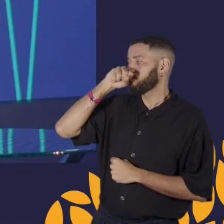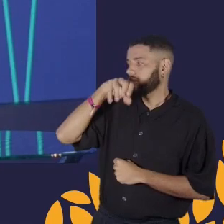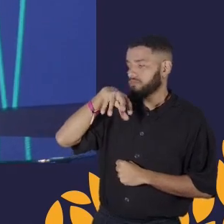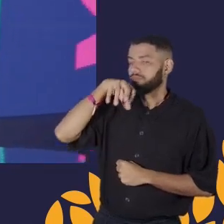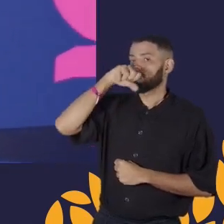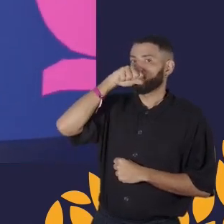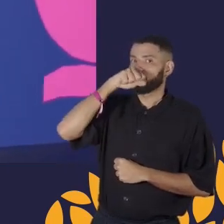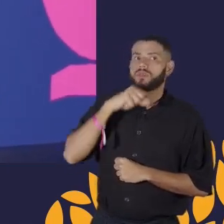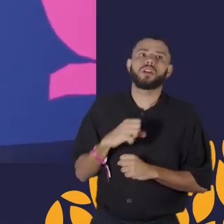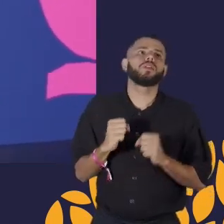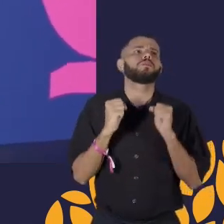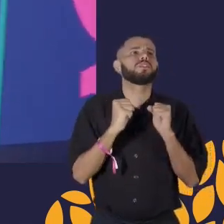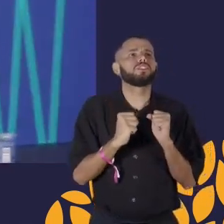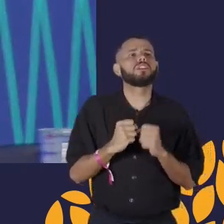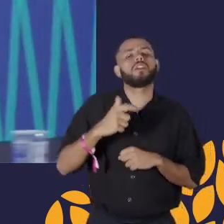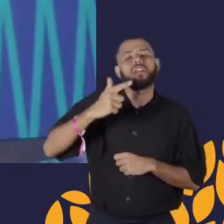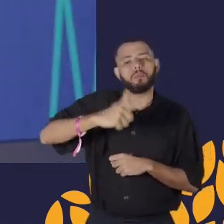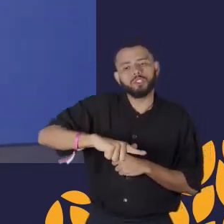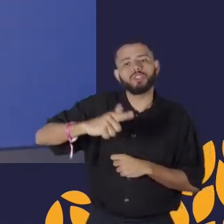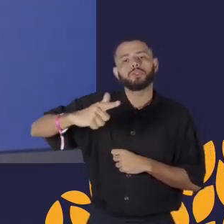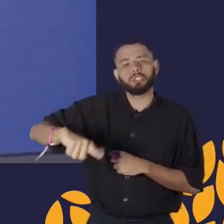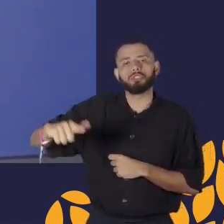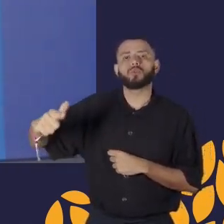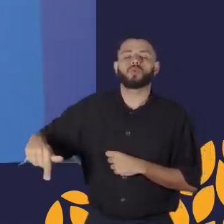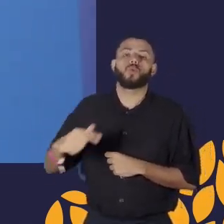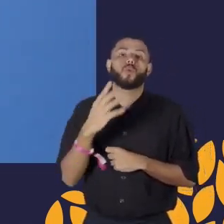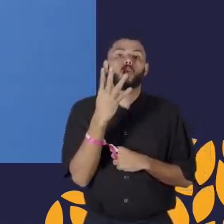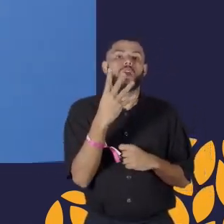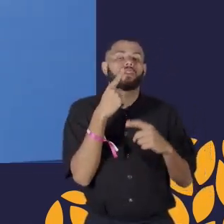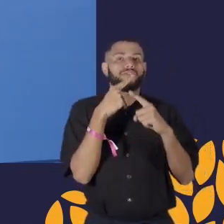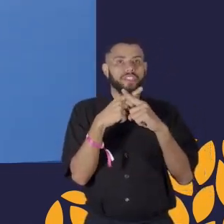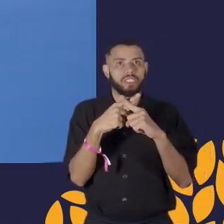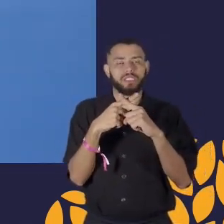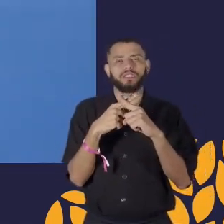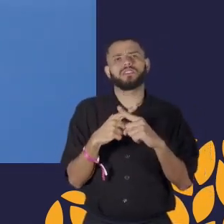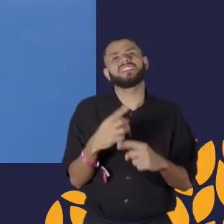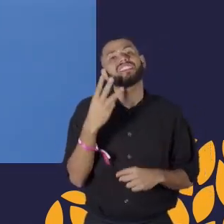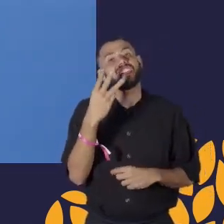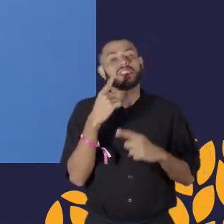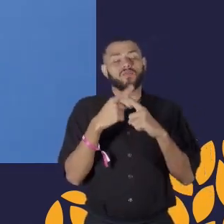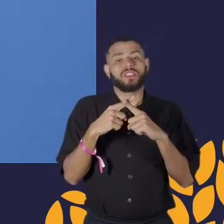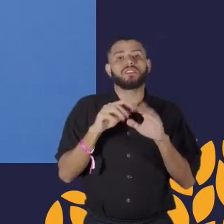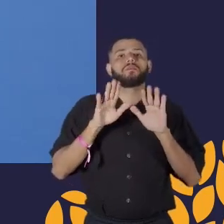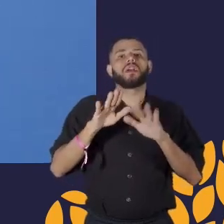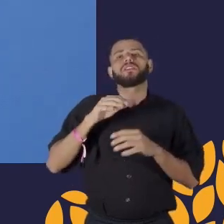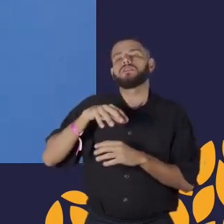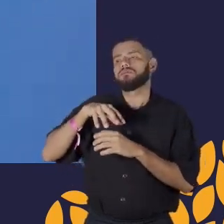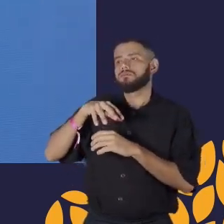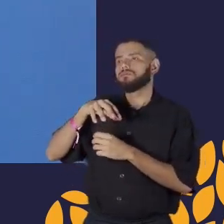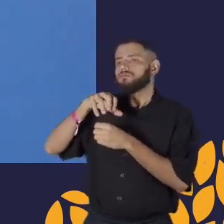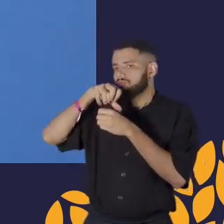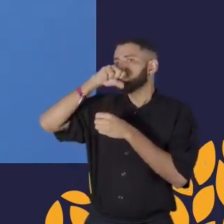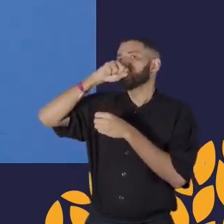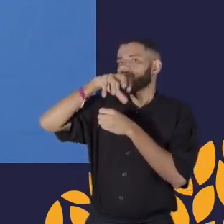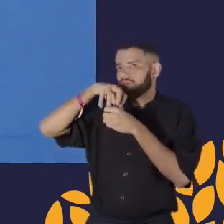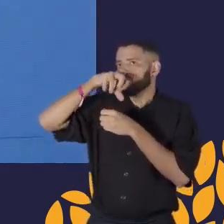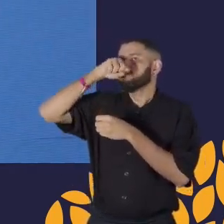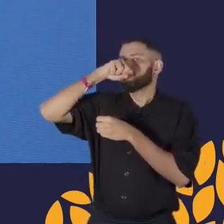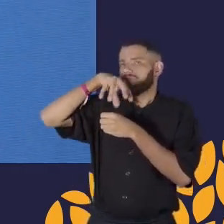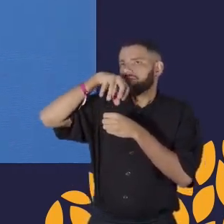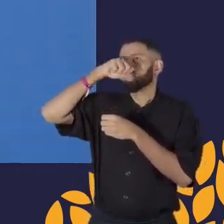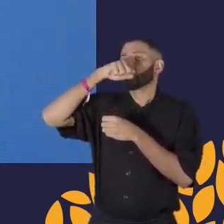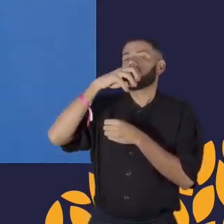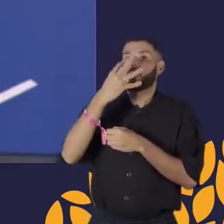poderia repetir o ciclo 4 vezes. 3 vezes também, só que com 4 puxadas. Então, olha que legal, um